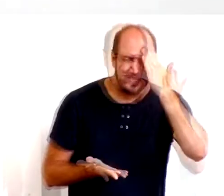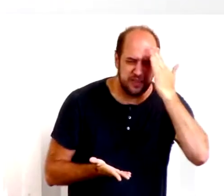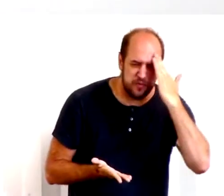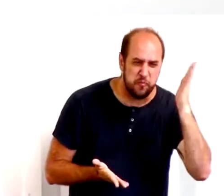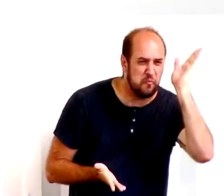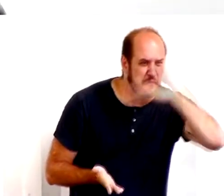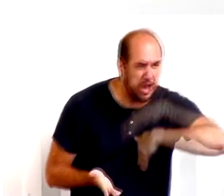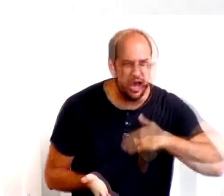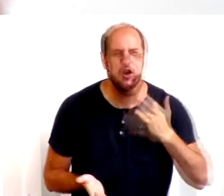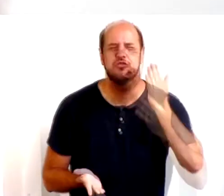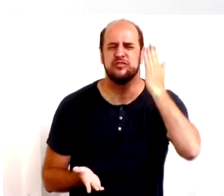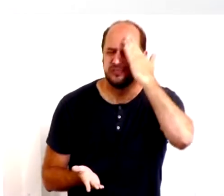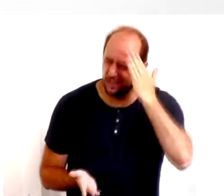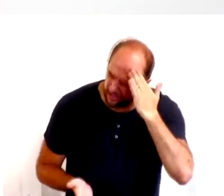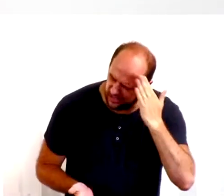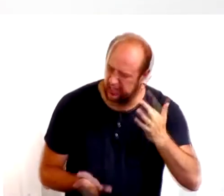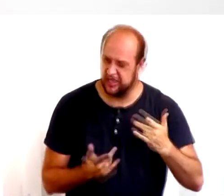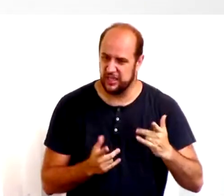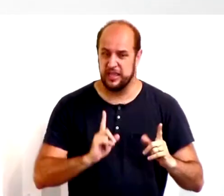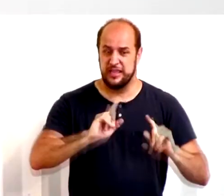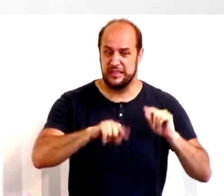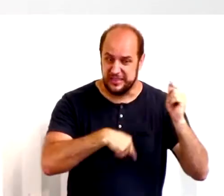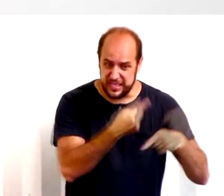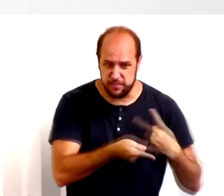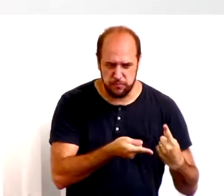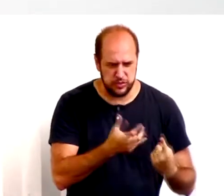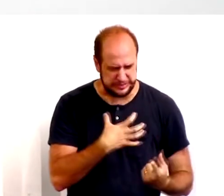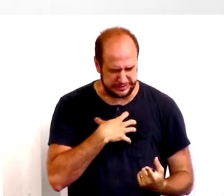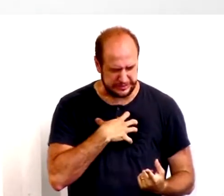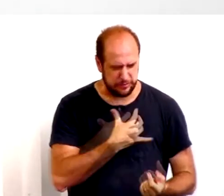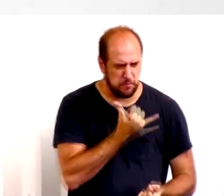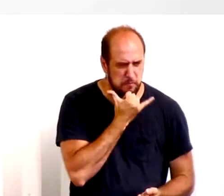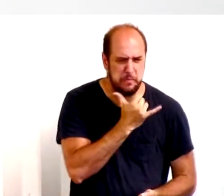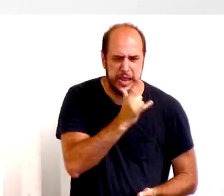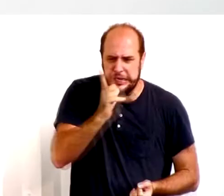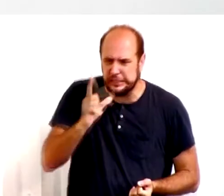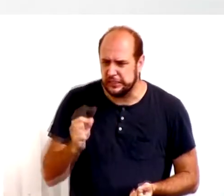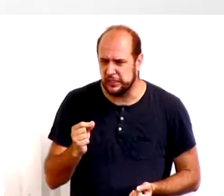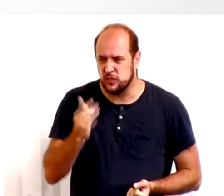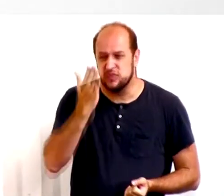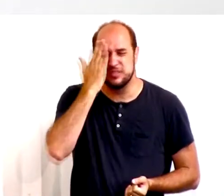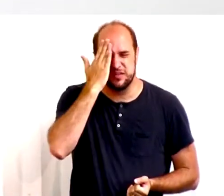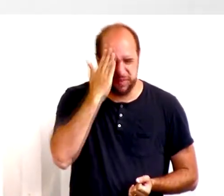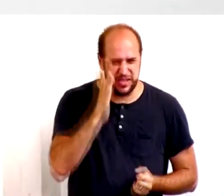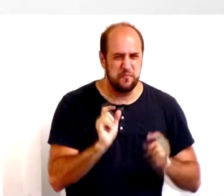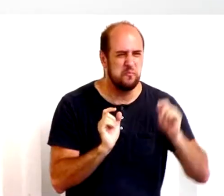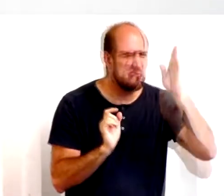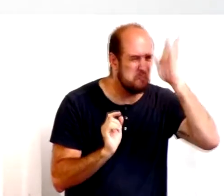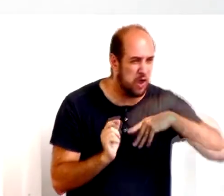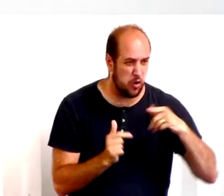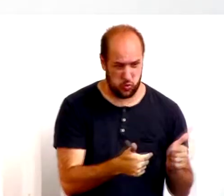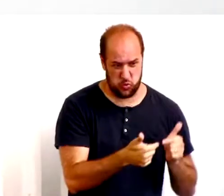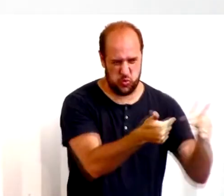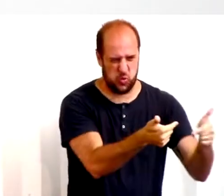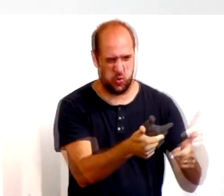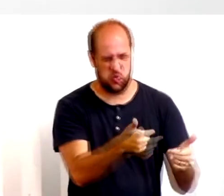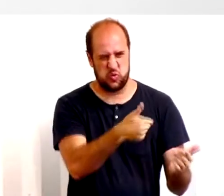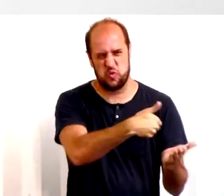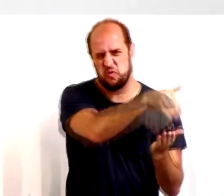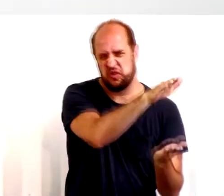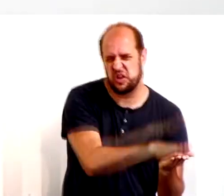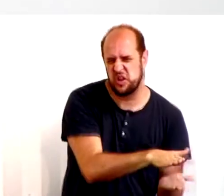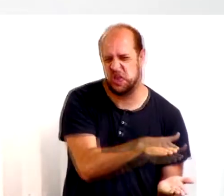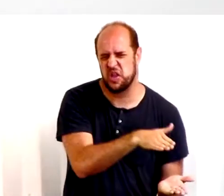mal, eu sei o que é depois de fazer o mal não conseguir nem pedir perdão, eu sei o que é fazer mal para alguém, eu sei o que é me vingar, eu sei o que